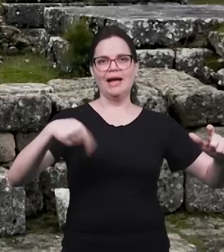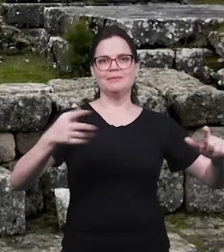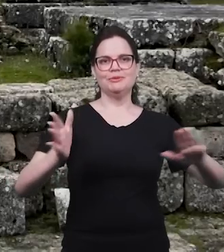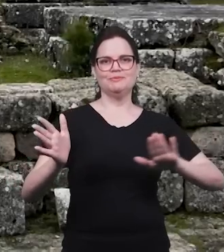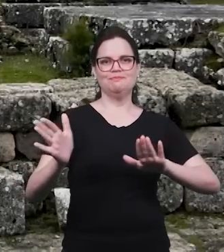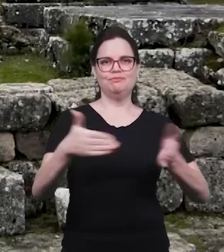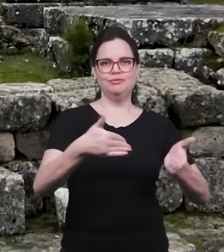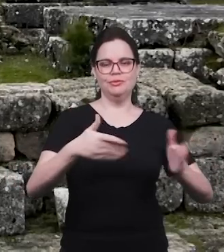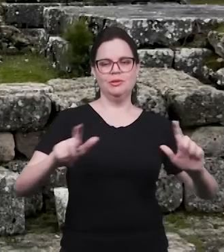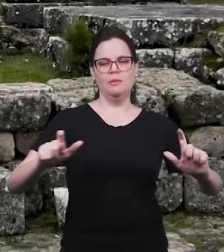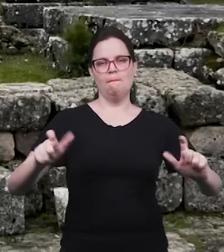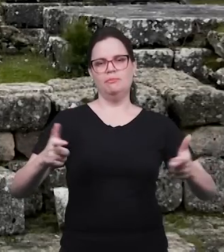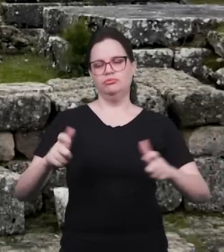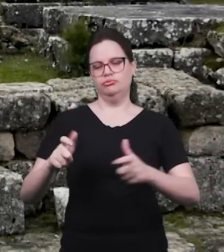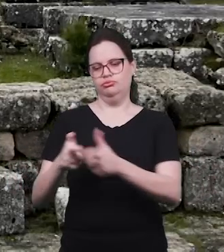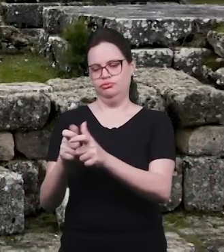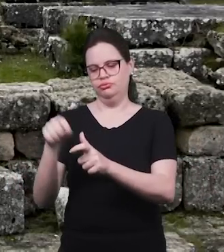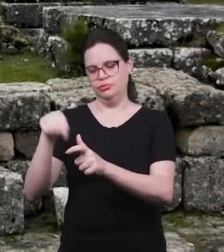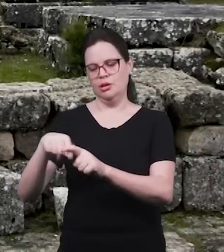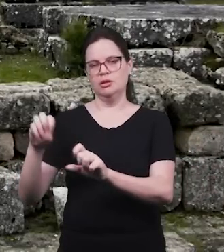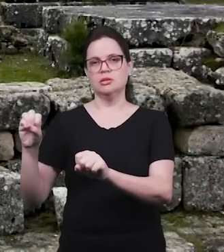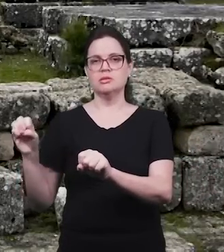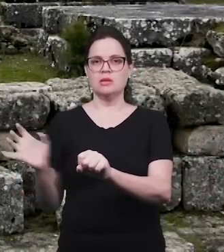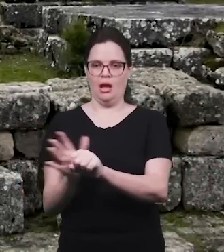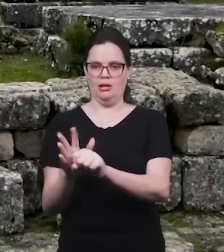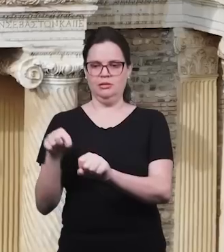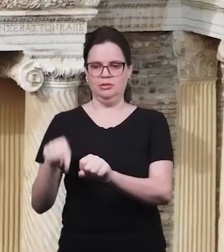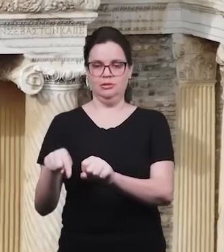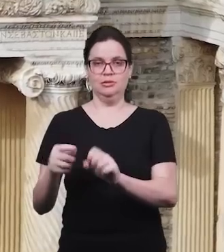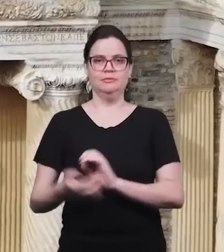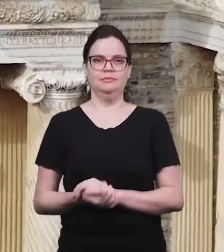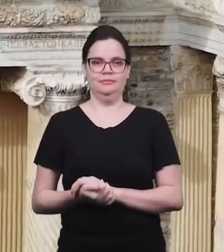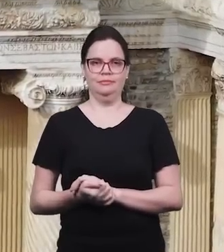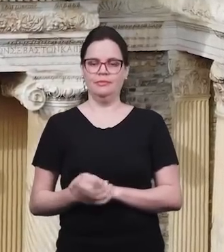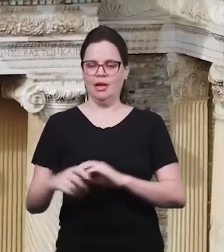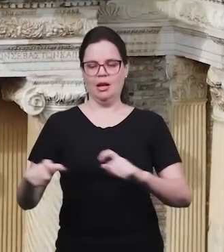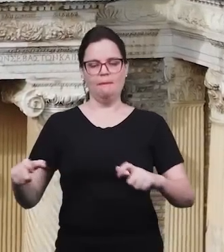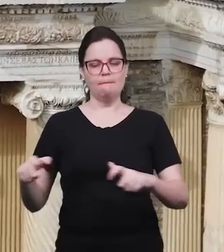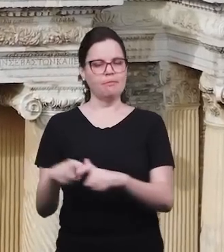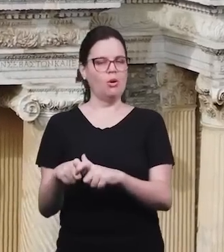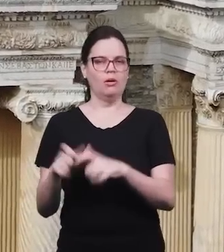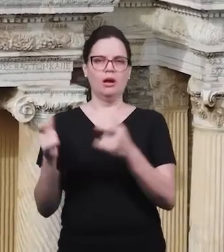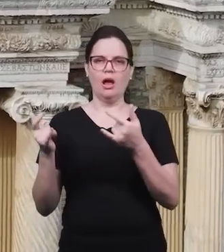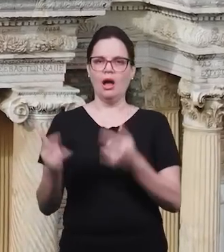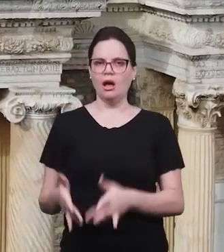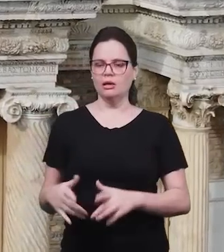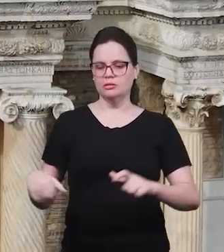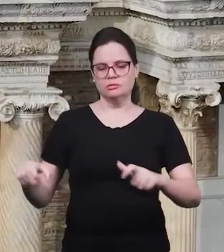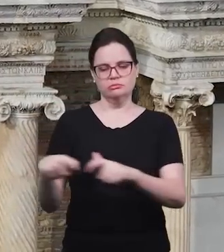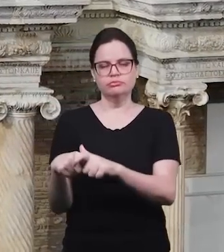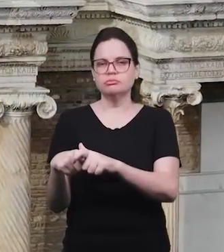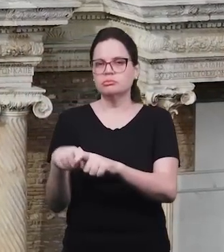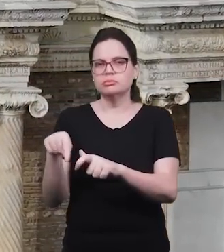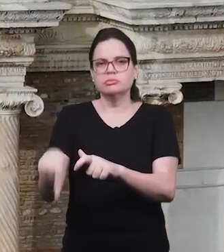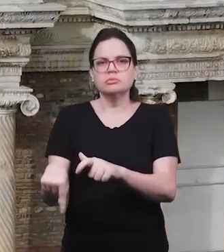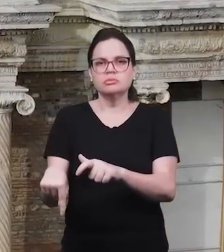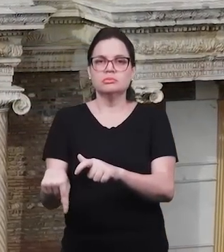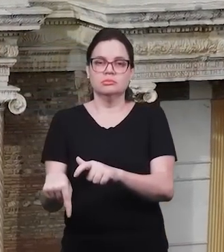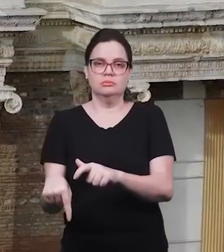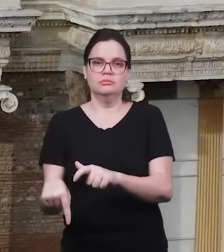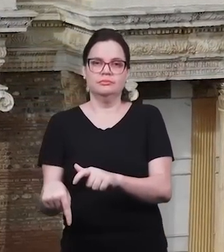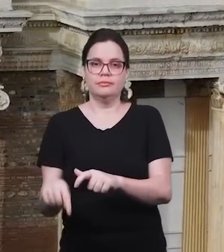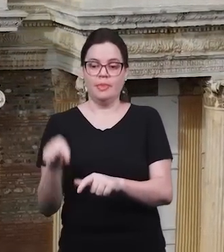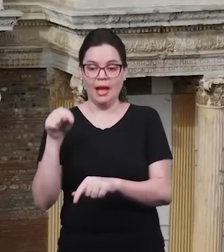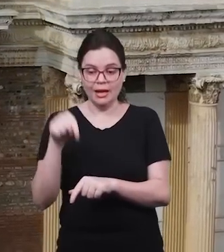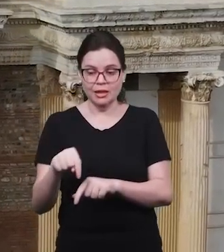3/4 da existência da igreja estavam contados ali. Então, a operação do